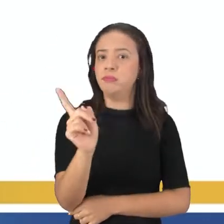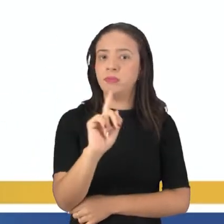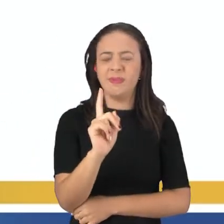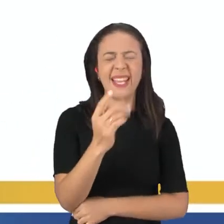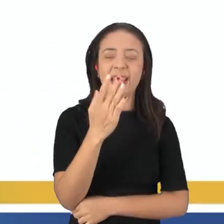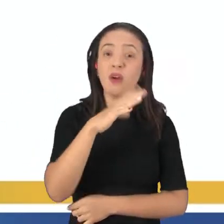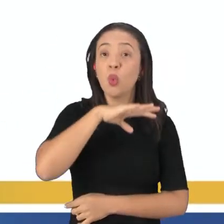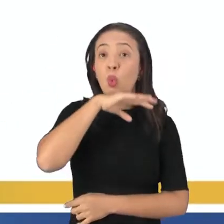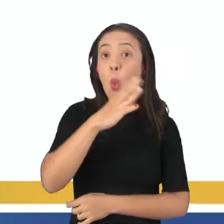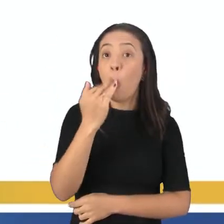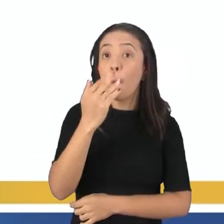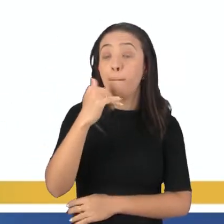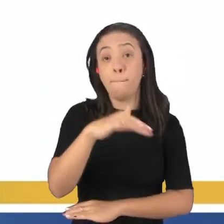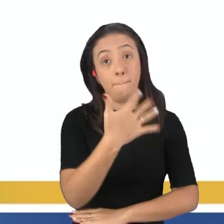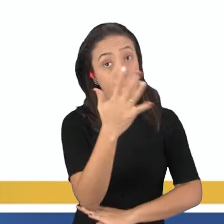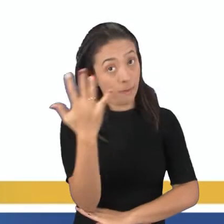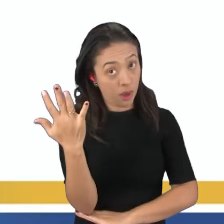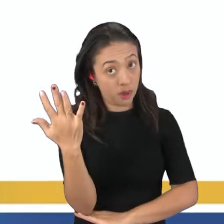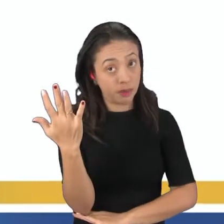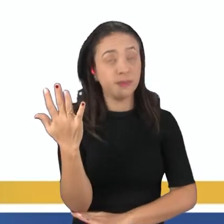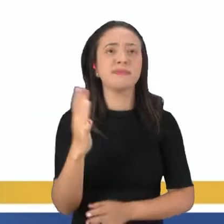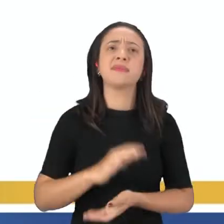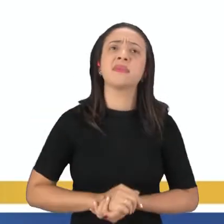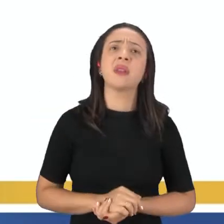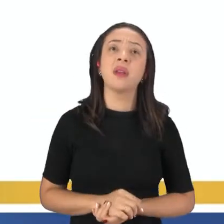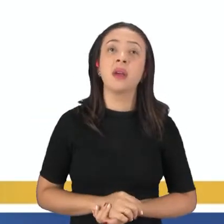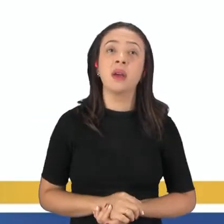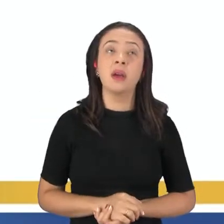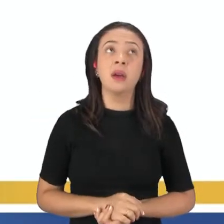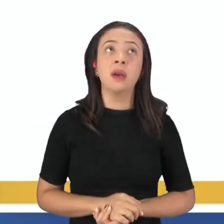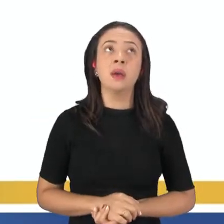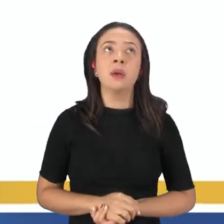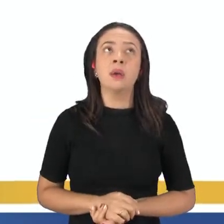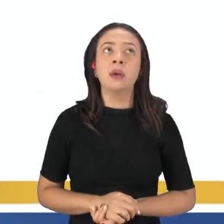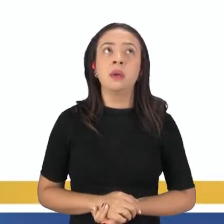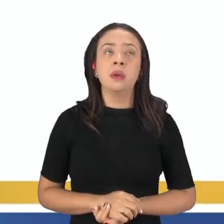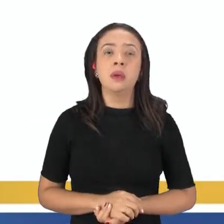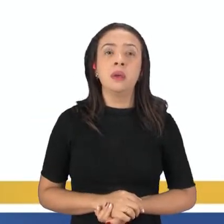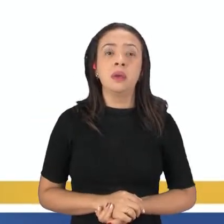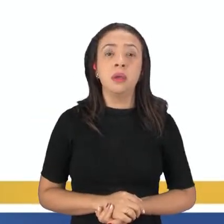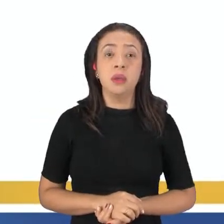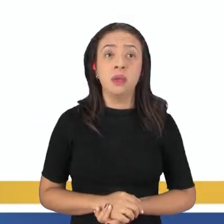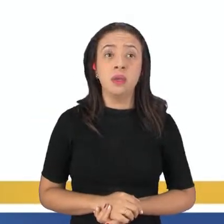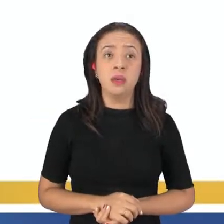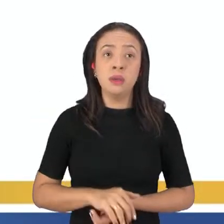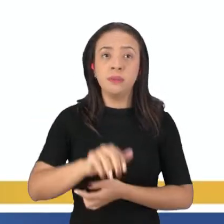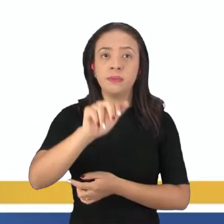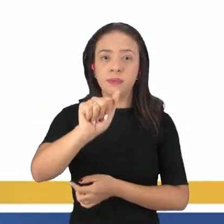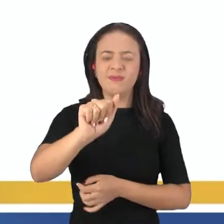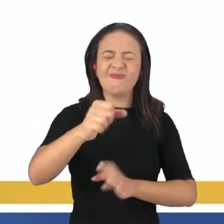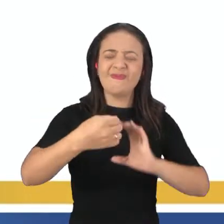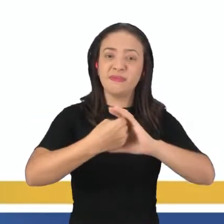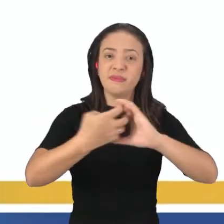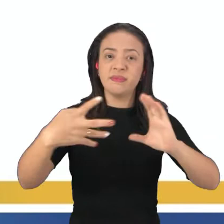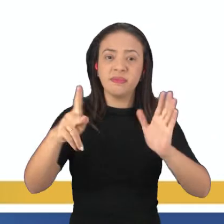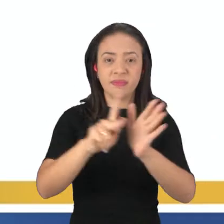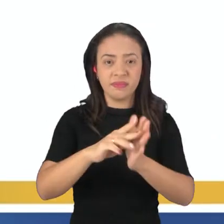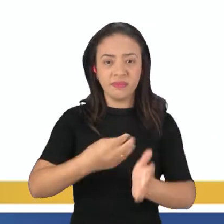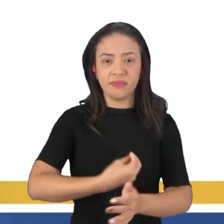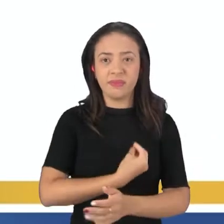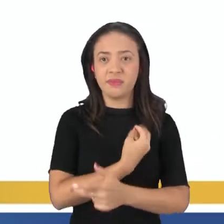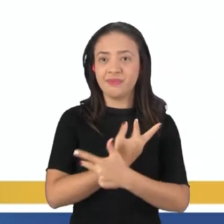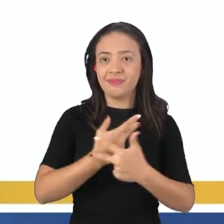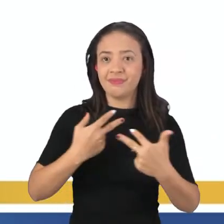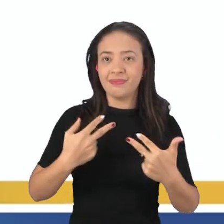Eles se alimentam de plantas, diz lá na penúltima linha do texto, né? A letra A fala característica